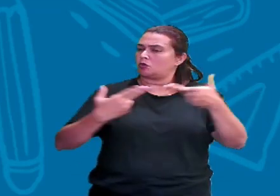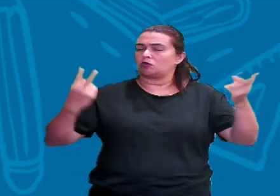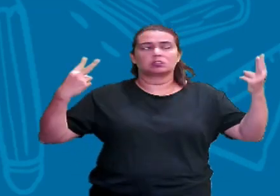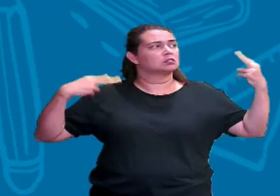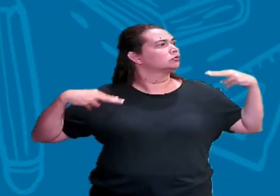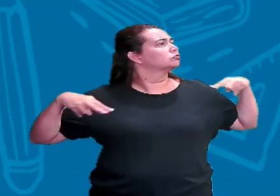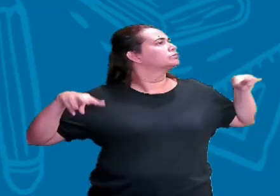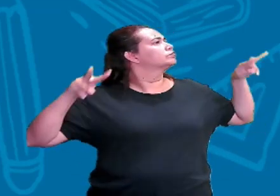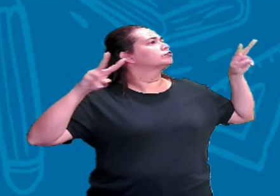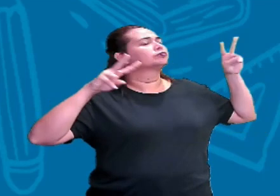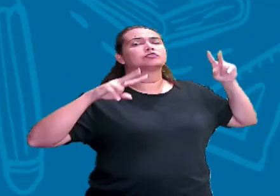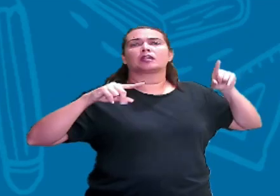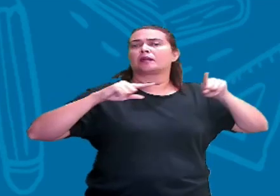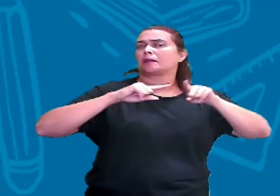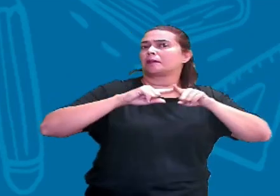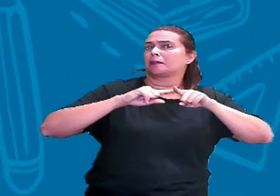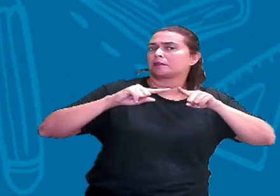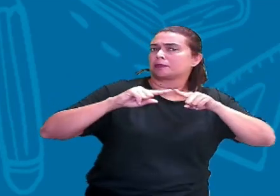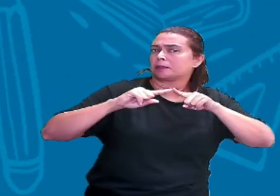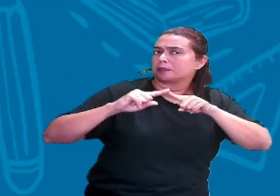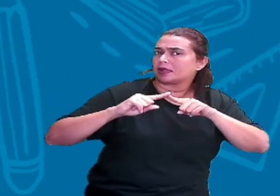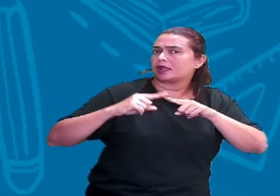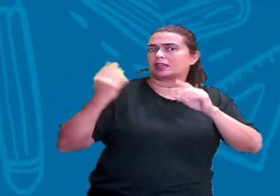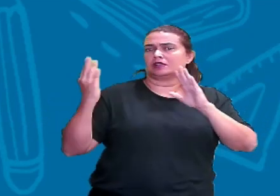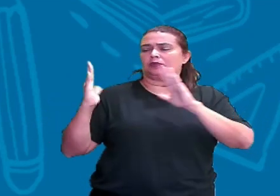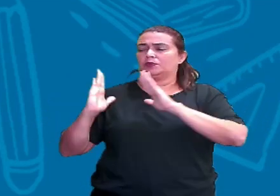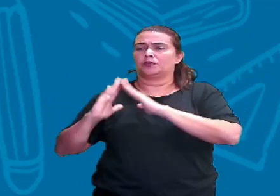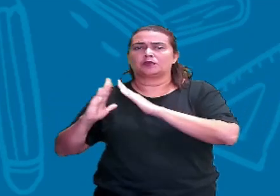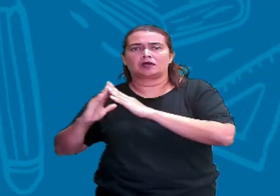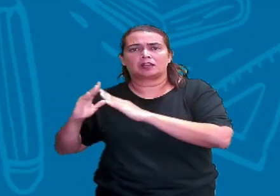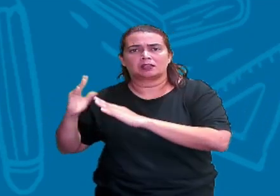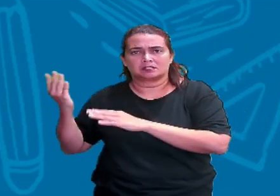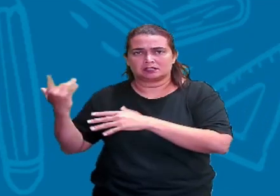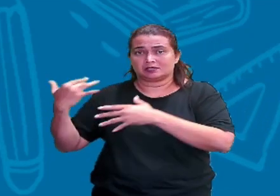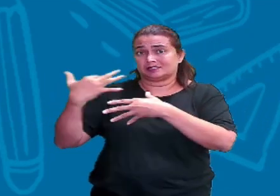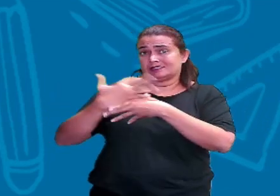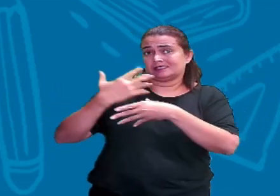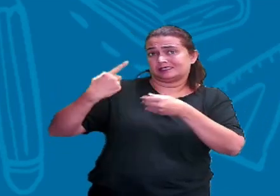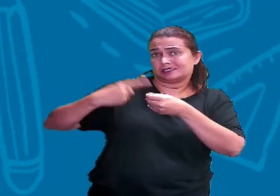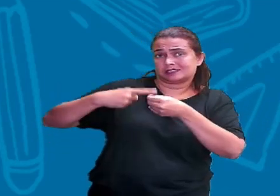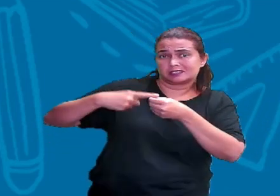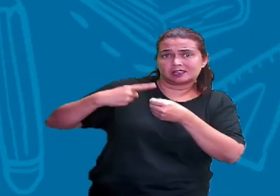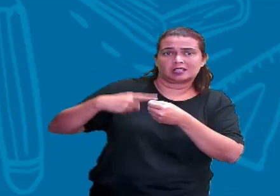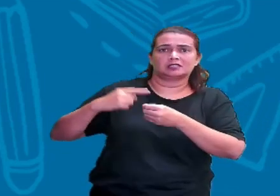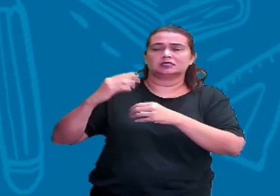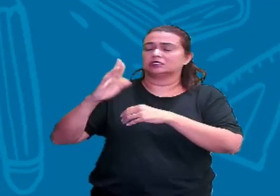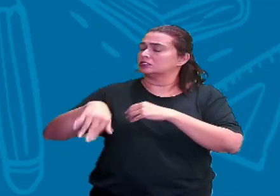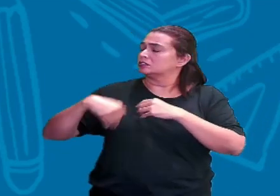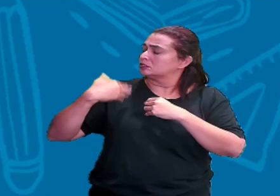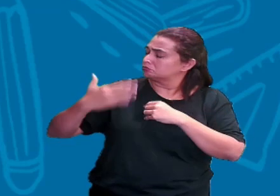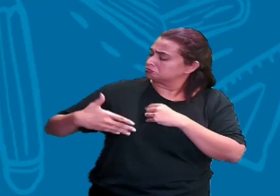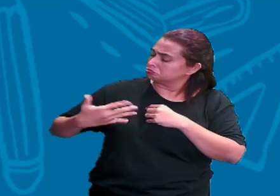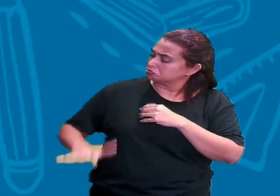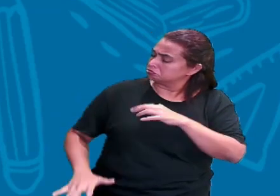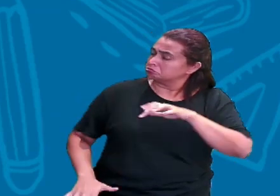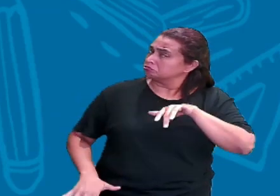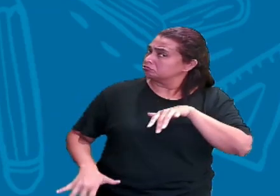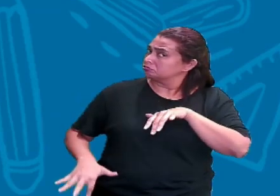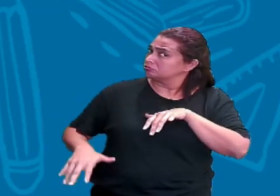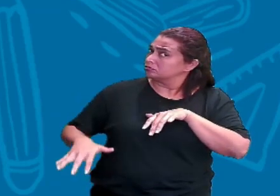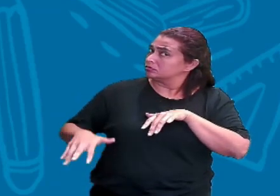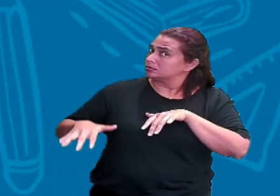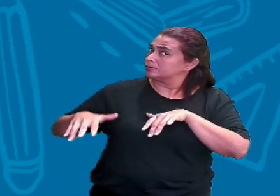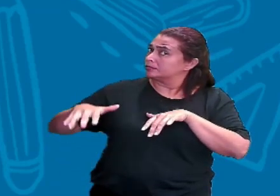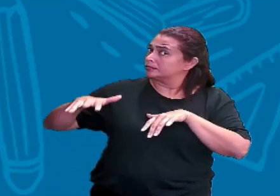nosso bairro, a nossa casa, a nossa cidade. E aí, à medida que a gente vai crescendo e ultrapassando